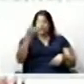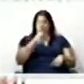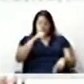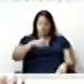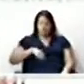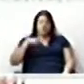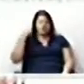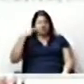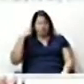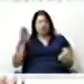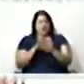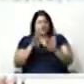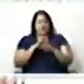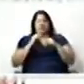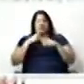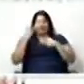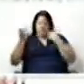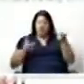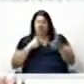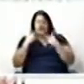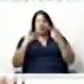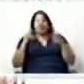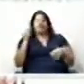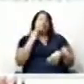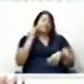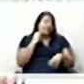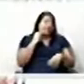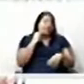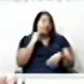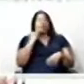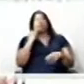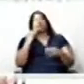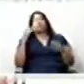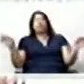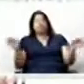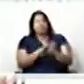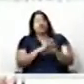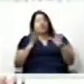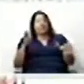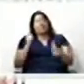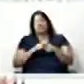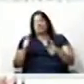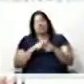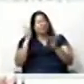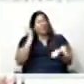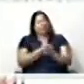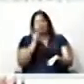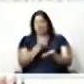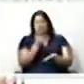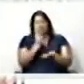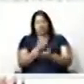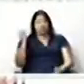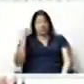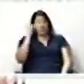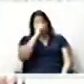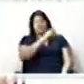muito, procuramos encaminhar a solução, o governo nos preocupa, mas está se tornando um problema cada vez mais difícil, que